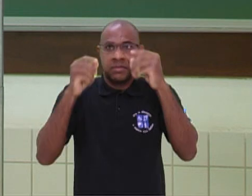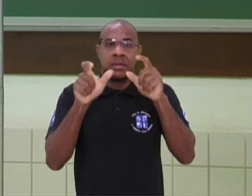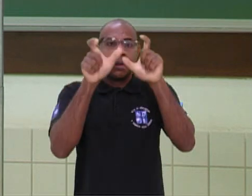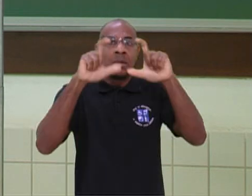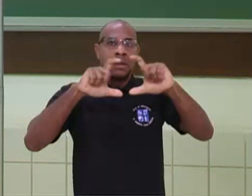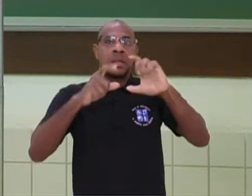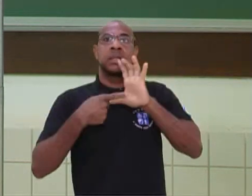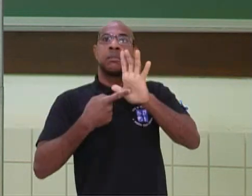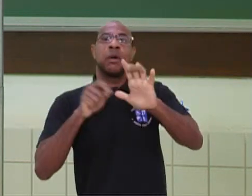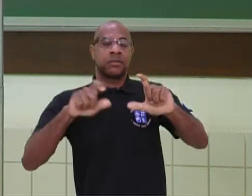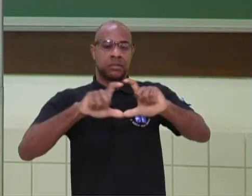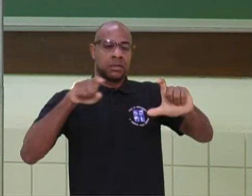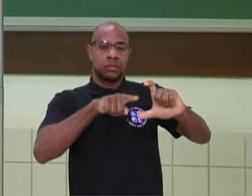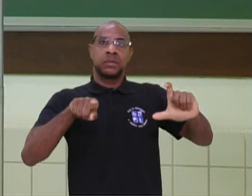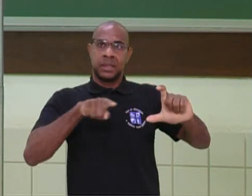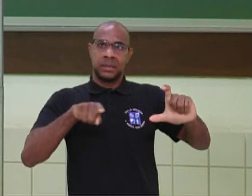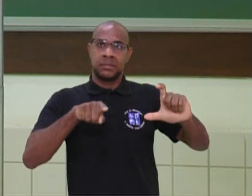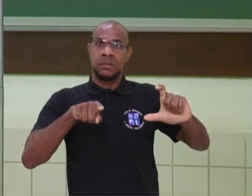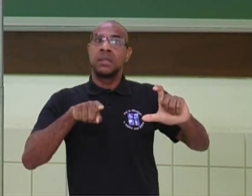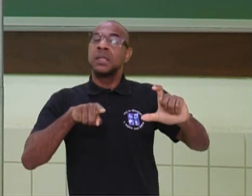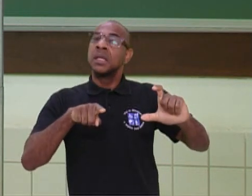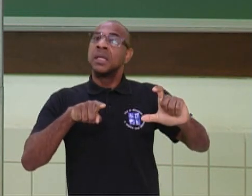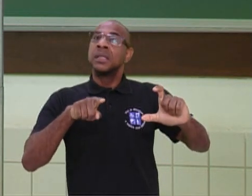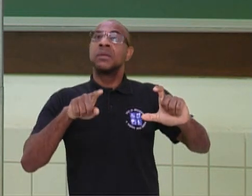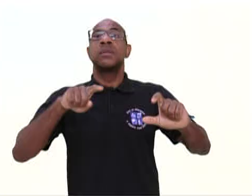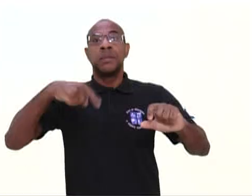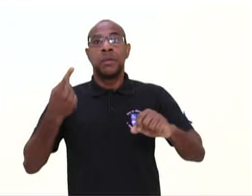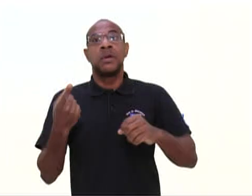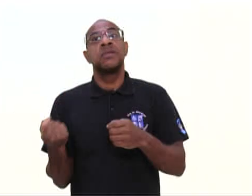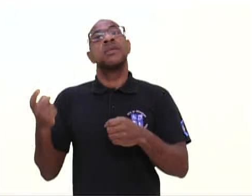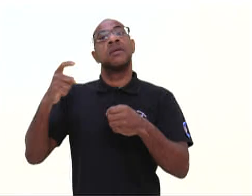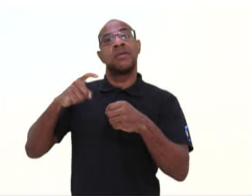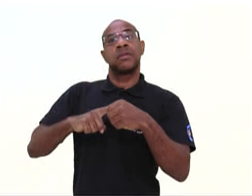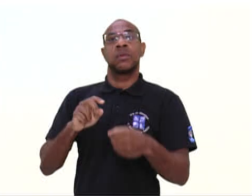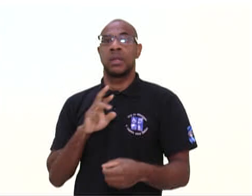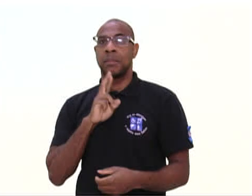o trabalho de interpretação. Eu já volto comentando o gabarito.